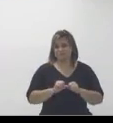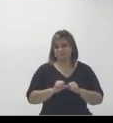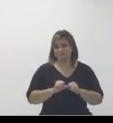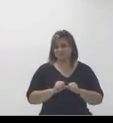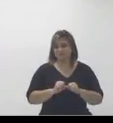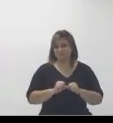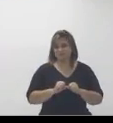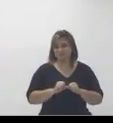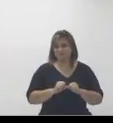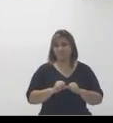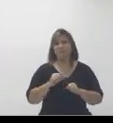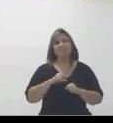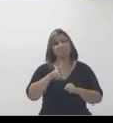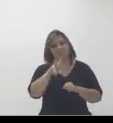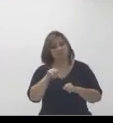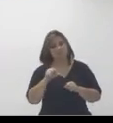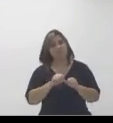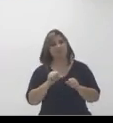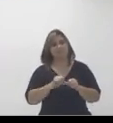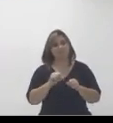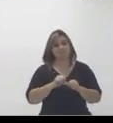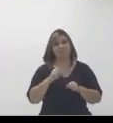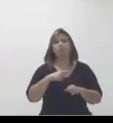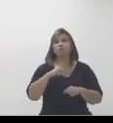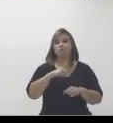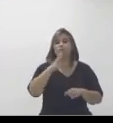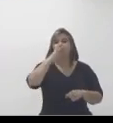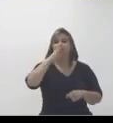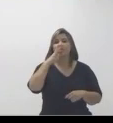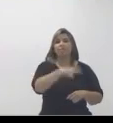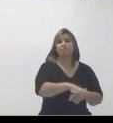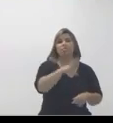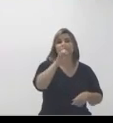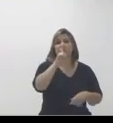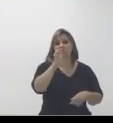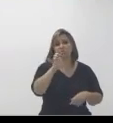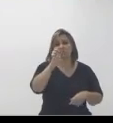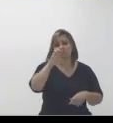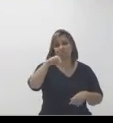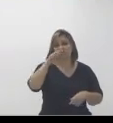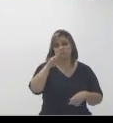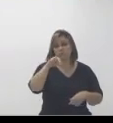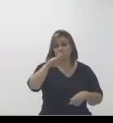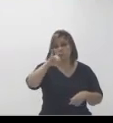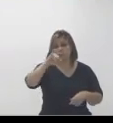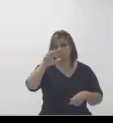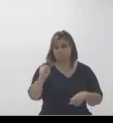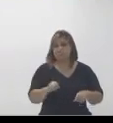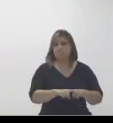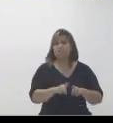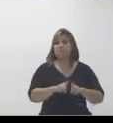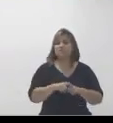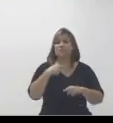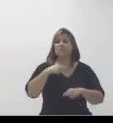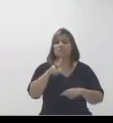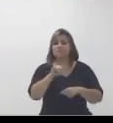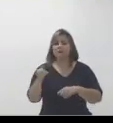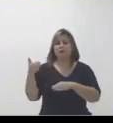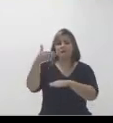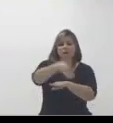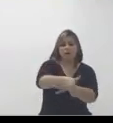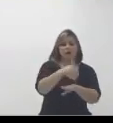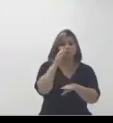vai agir na medida em que há uma denúncia sobre uma comunidade terapêutica num processo de fiscalização